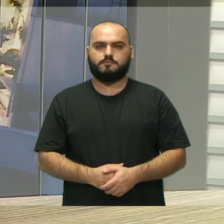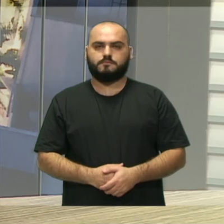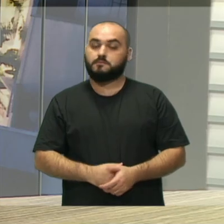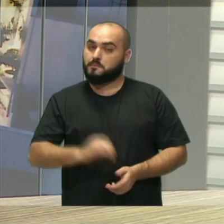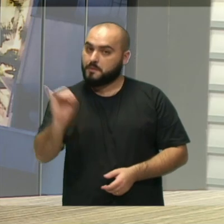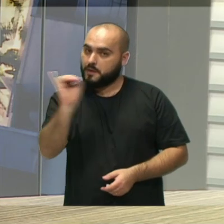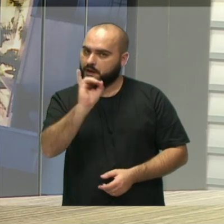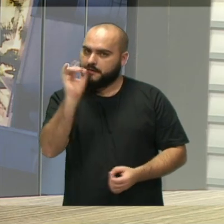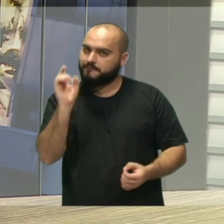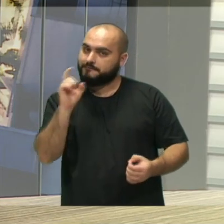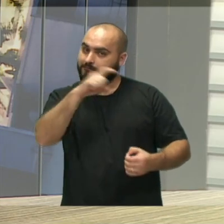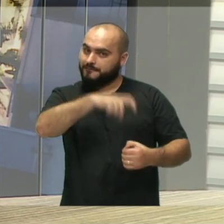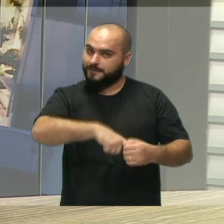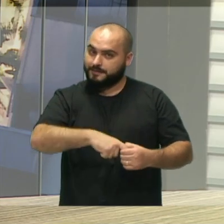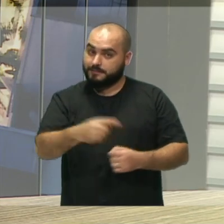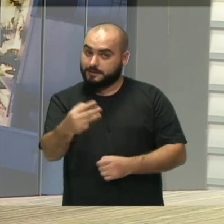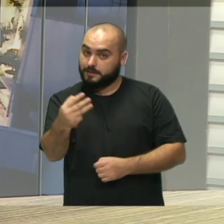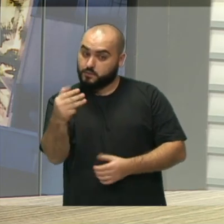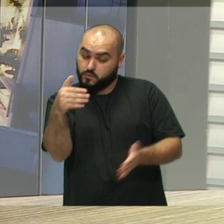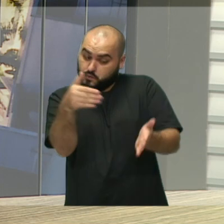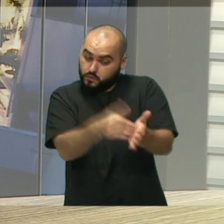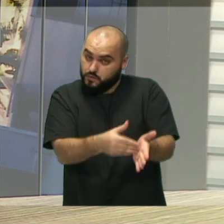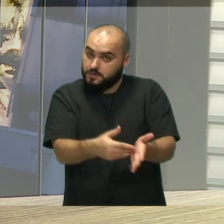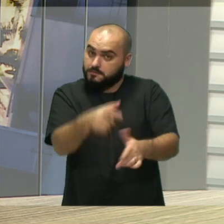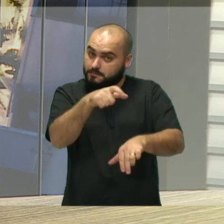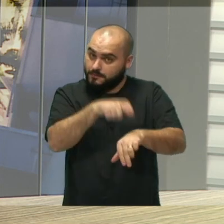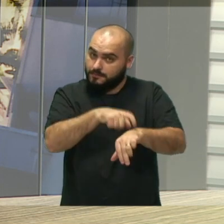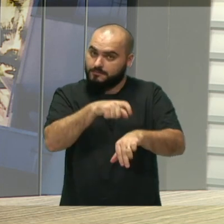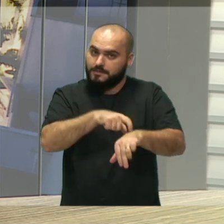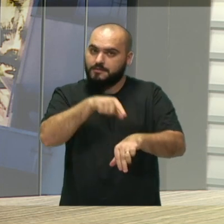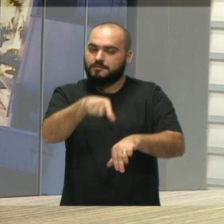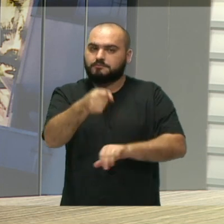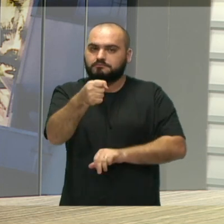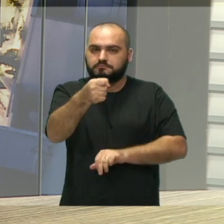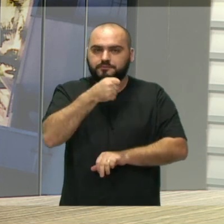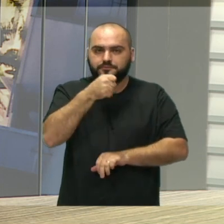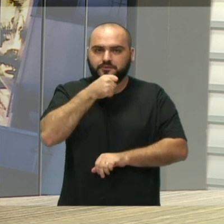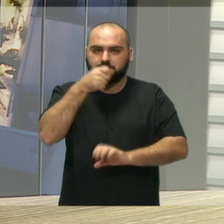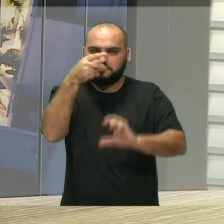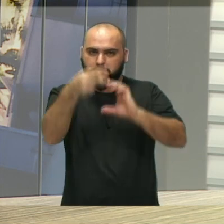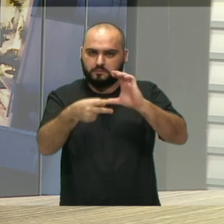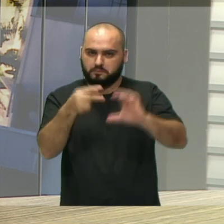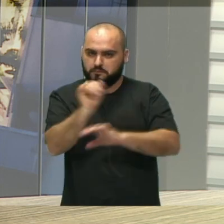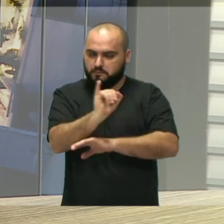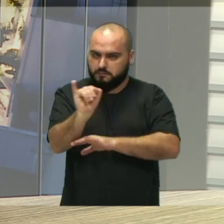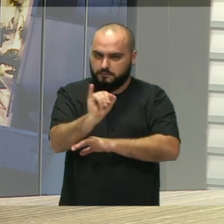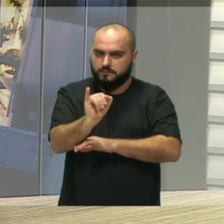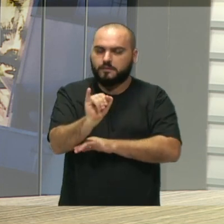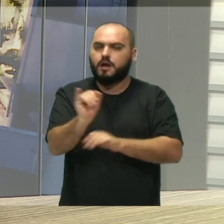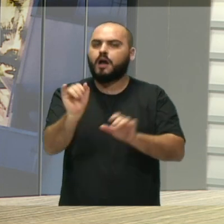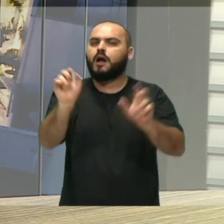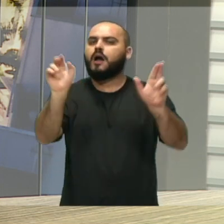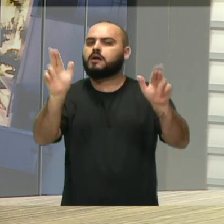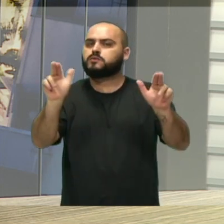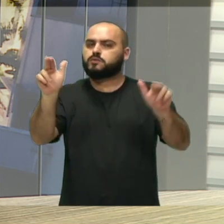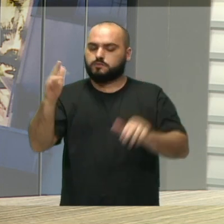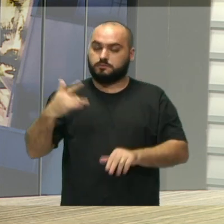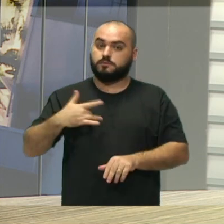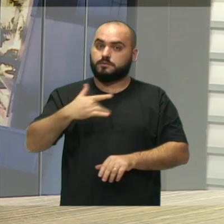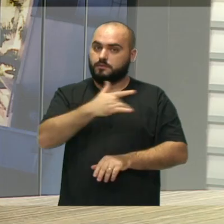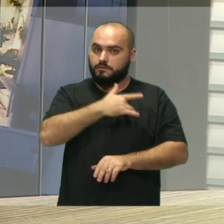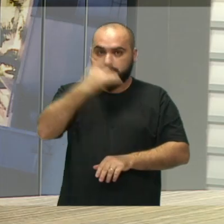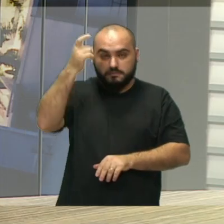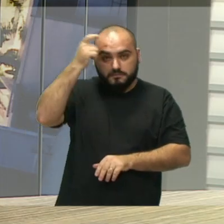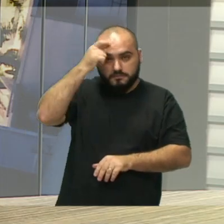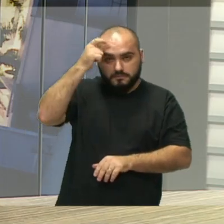Olá, estamos de volta aqui para o último bloco deste Câmara Aberta, que hoje fala sobre saúde mental com o psiquiatra